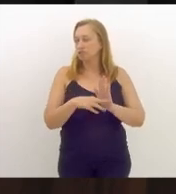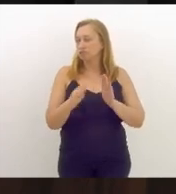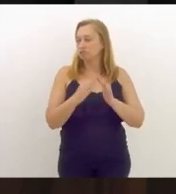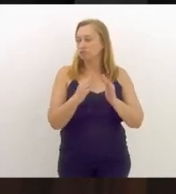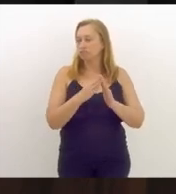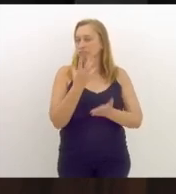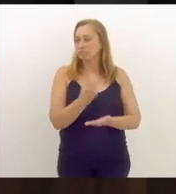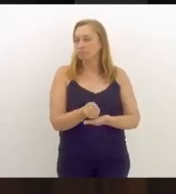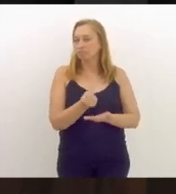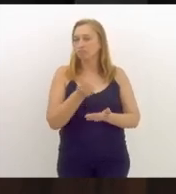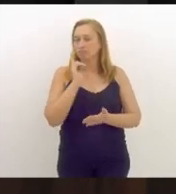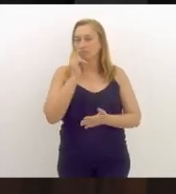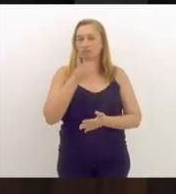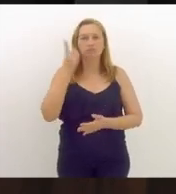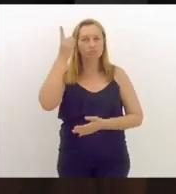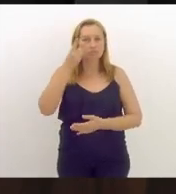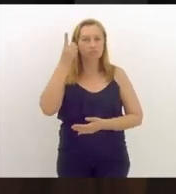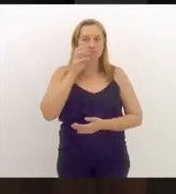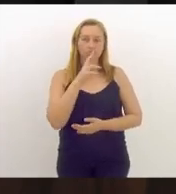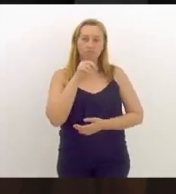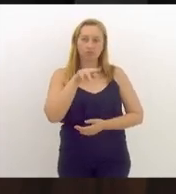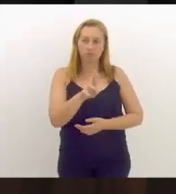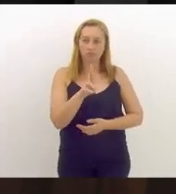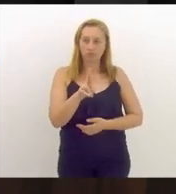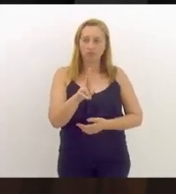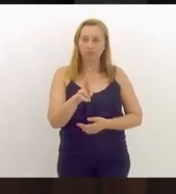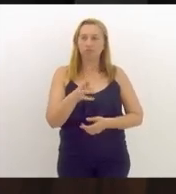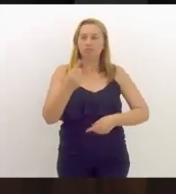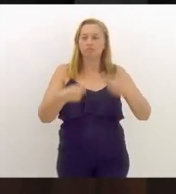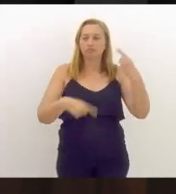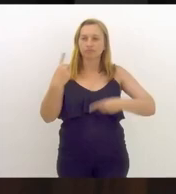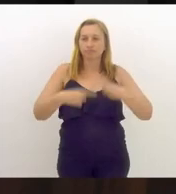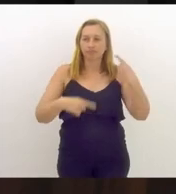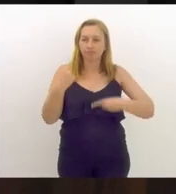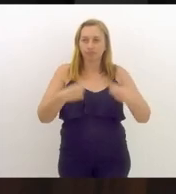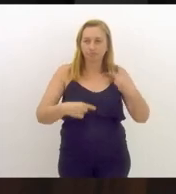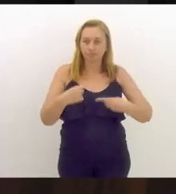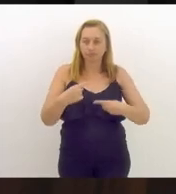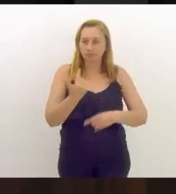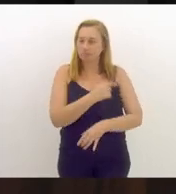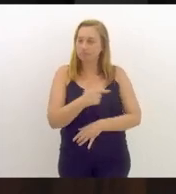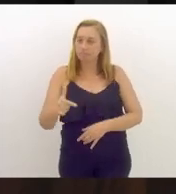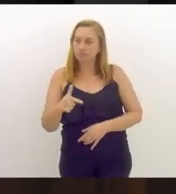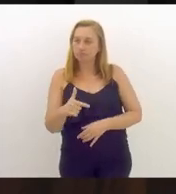proposições externas favorável relatou Deputado José werberg Reis em discussão